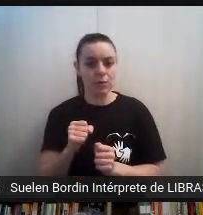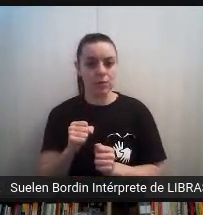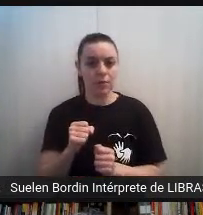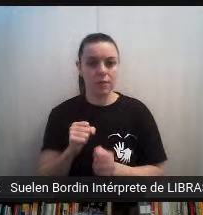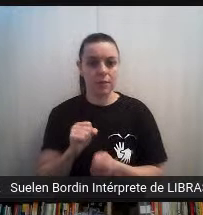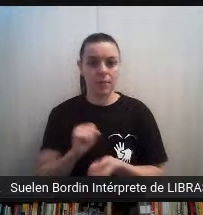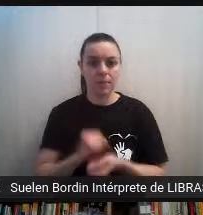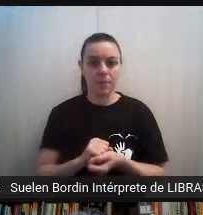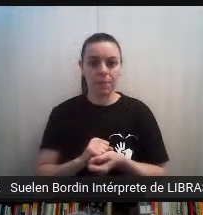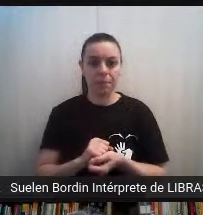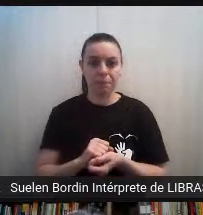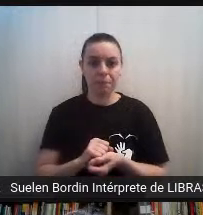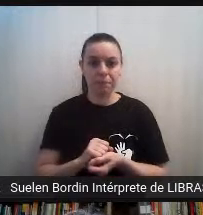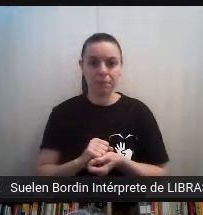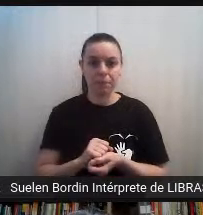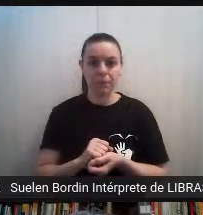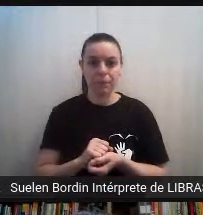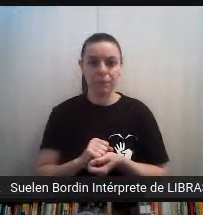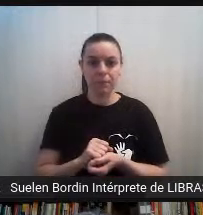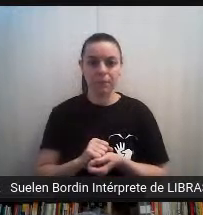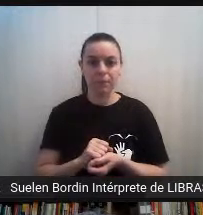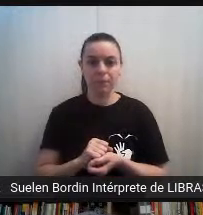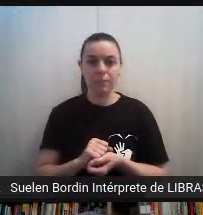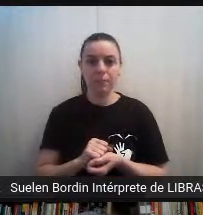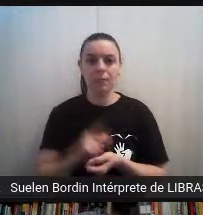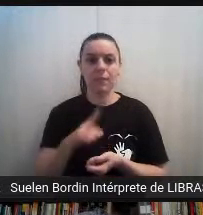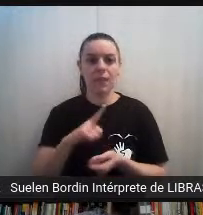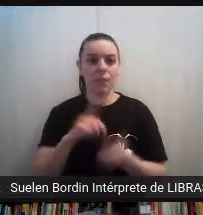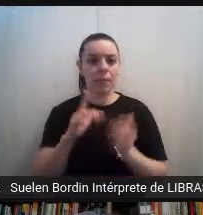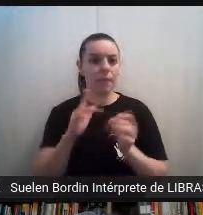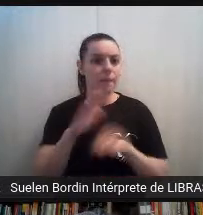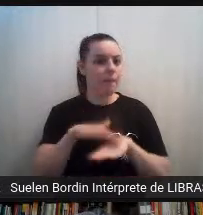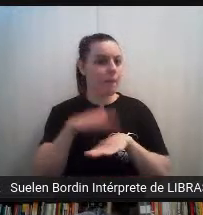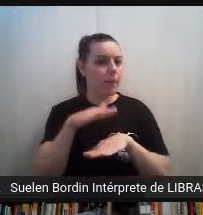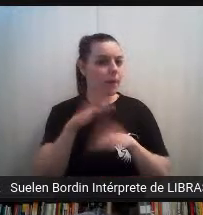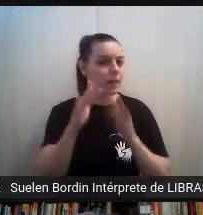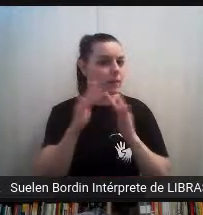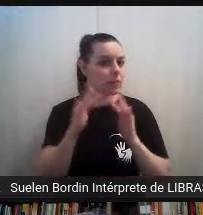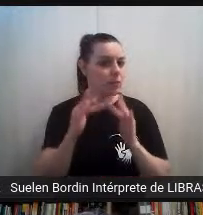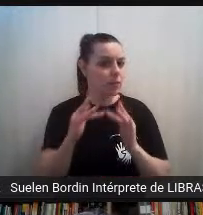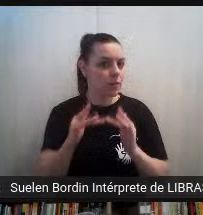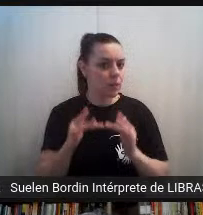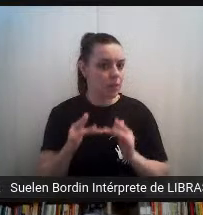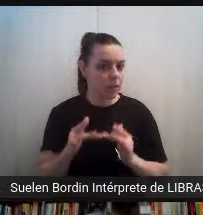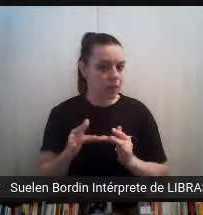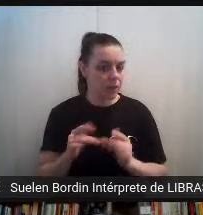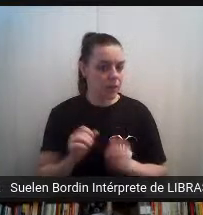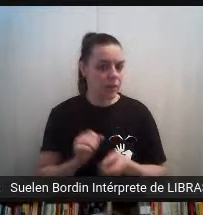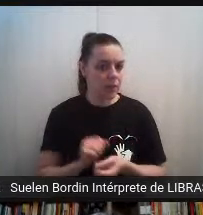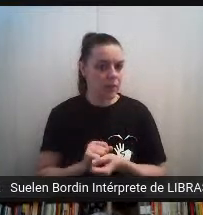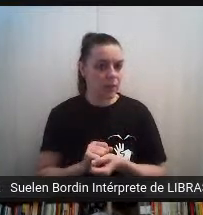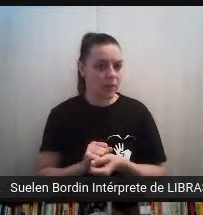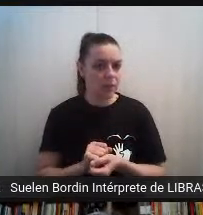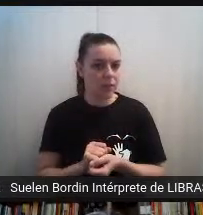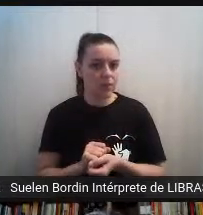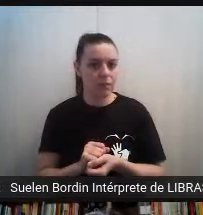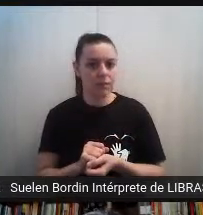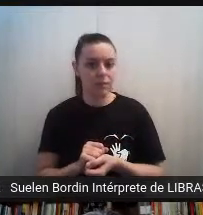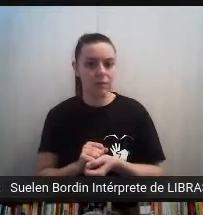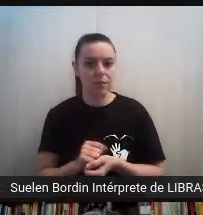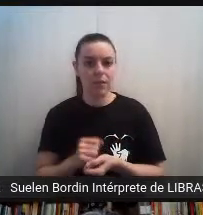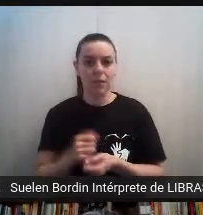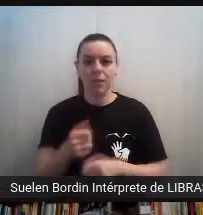ter mais de um contato, né? E foi aí que eu tive a certeza que eu queria seguir mesmo essa carreira de docente